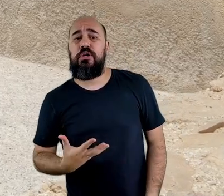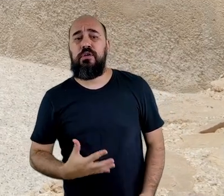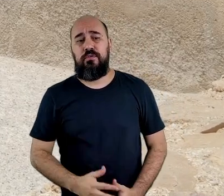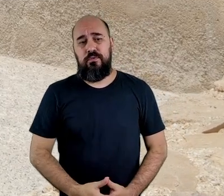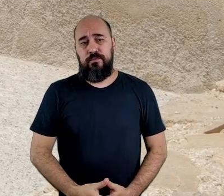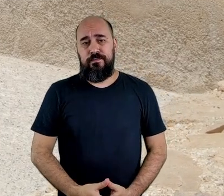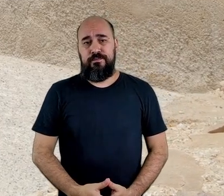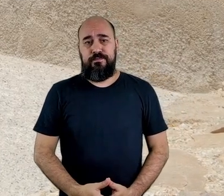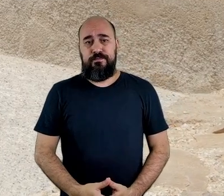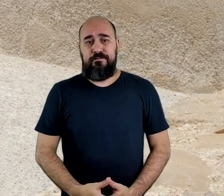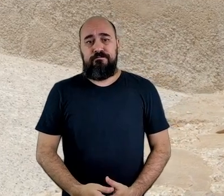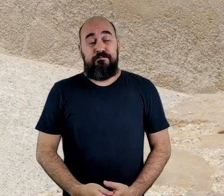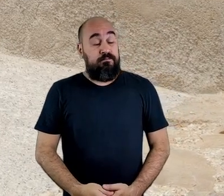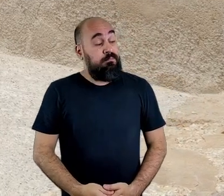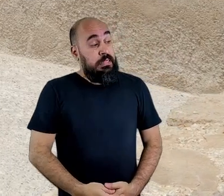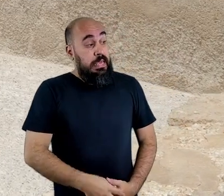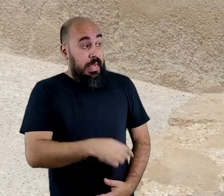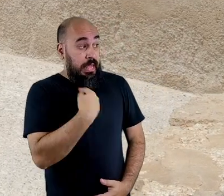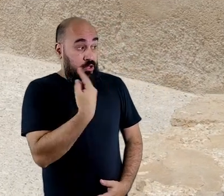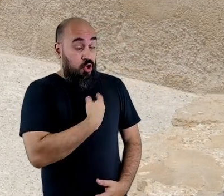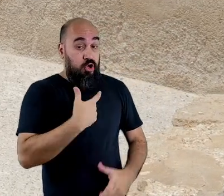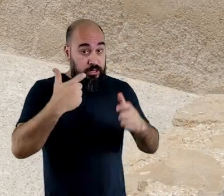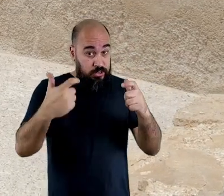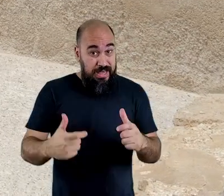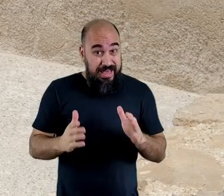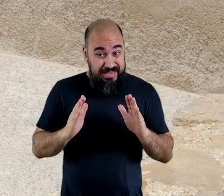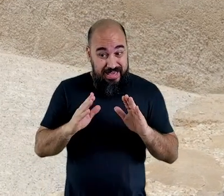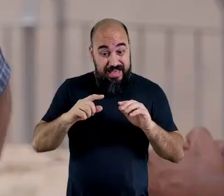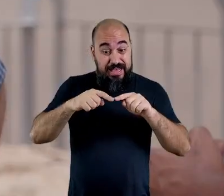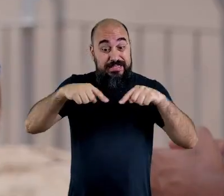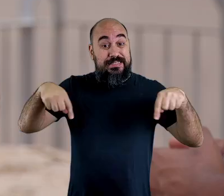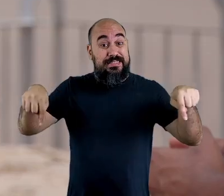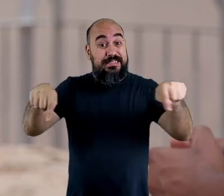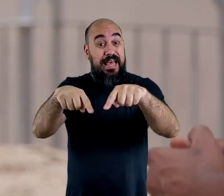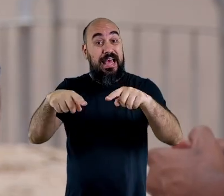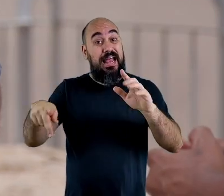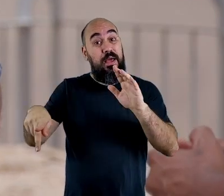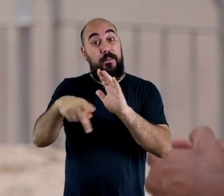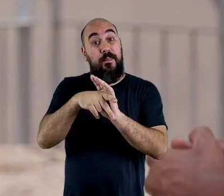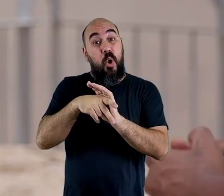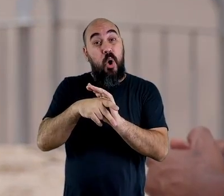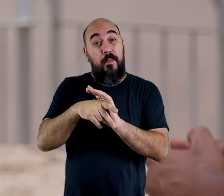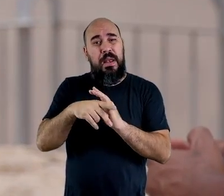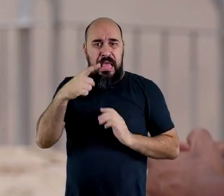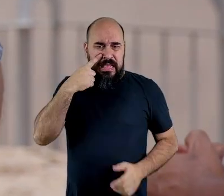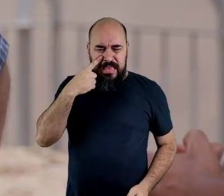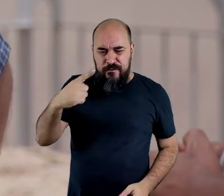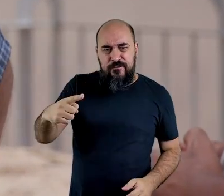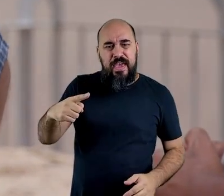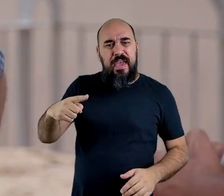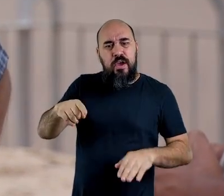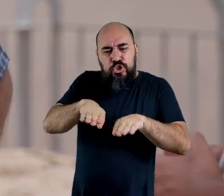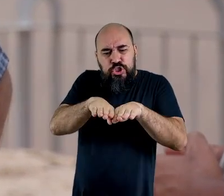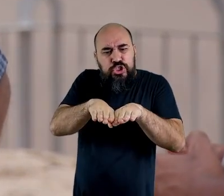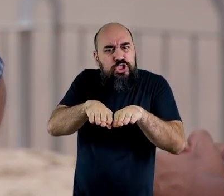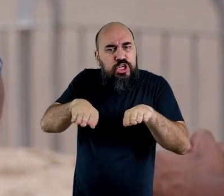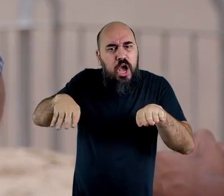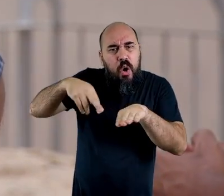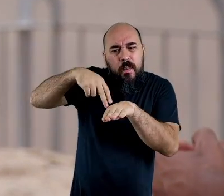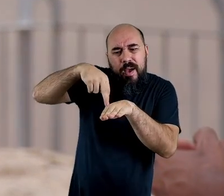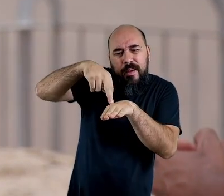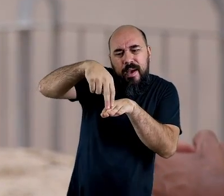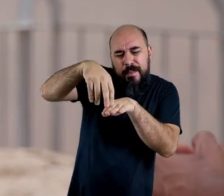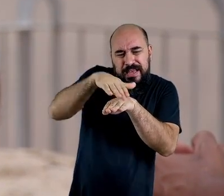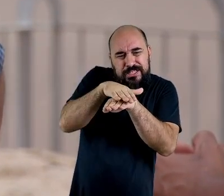Estamos em uma das salas do nível superior do Palácio Norte e podemos ver aqui novamente pisos em mosaico parcialmente